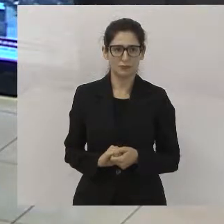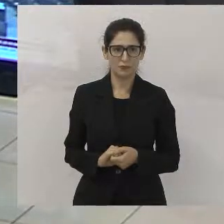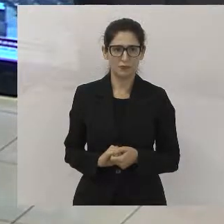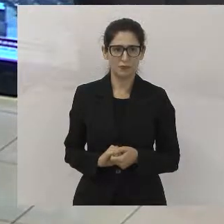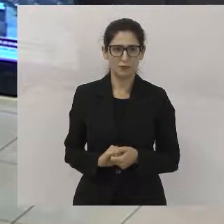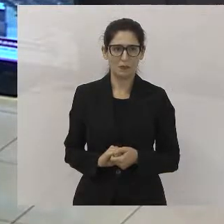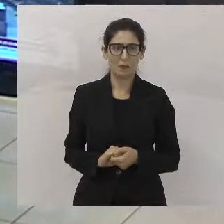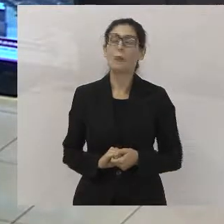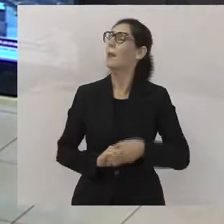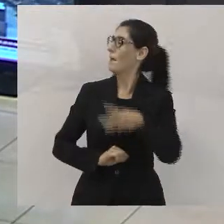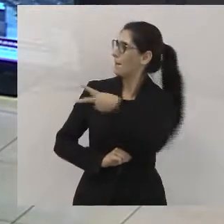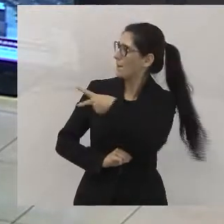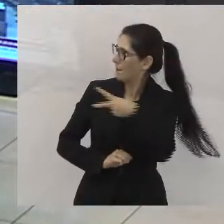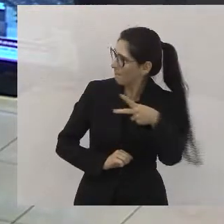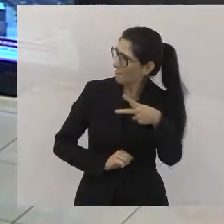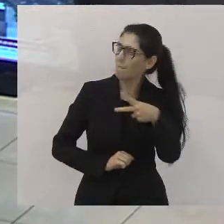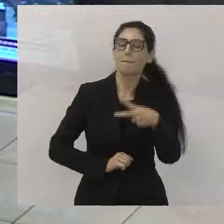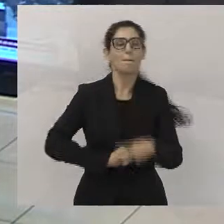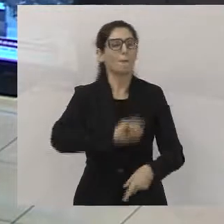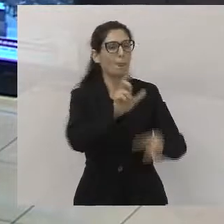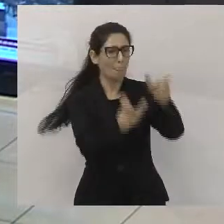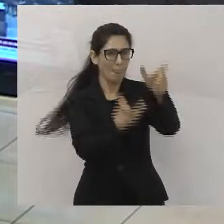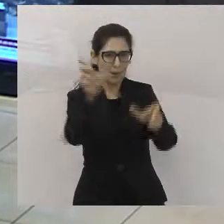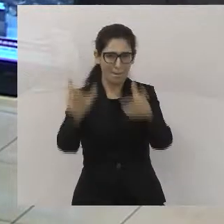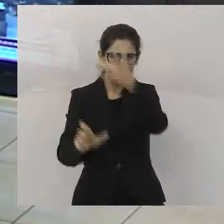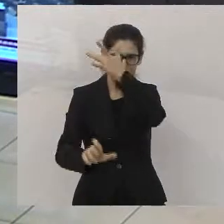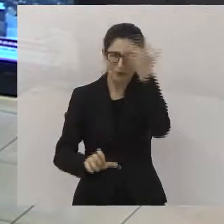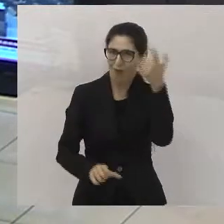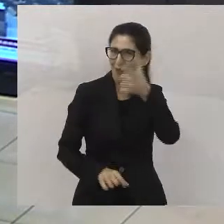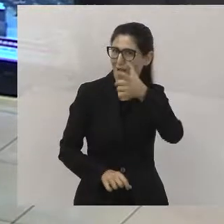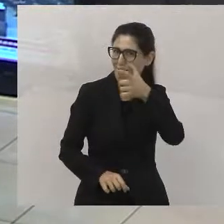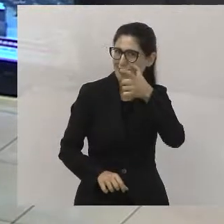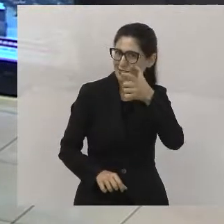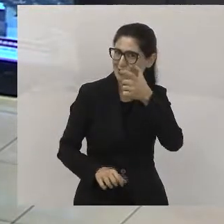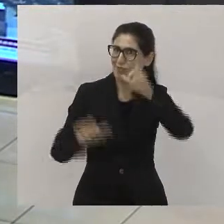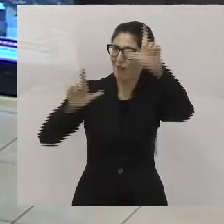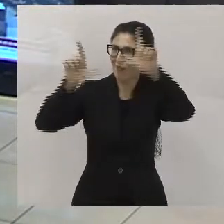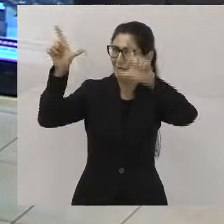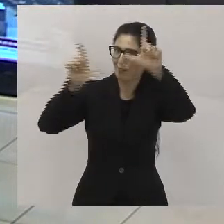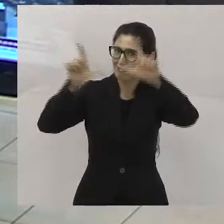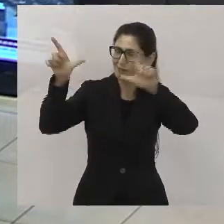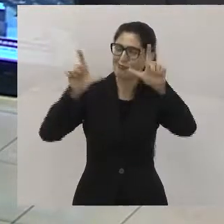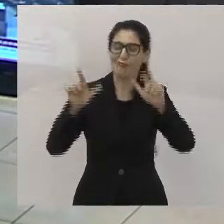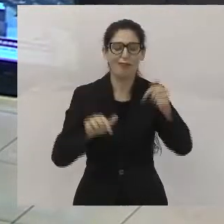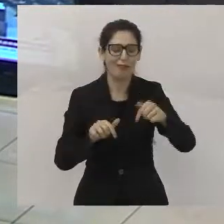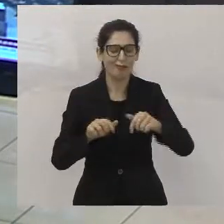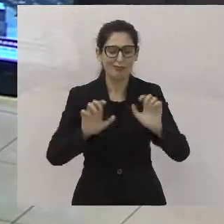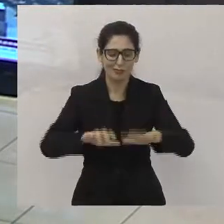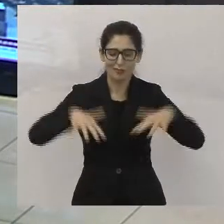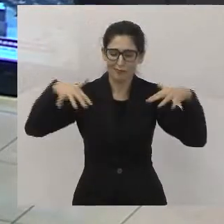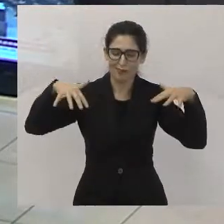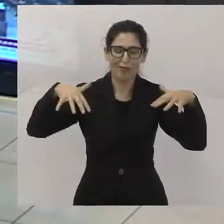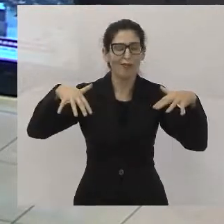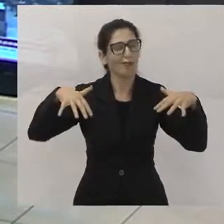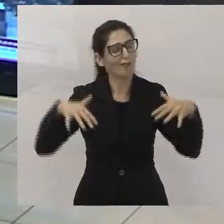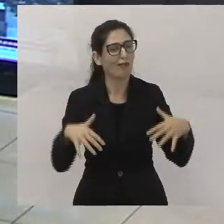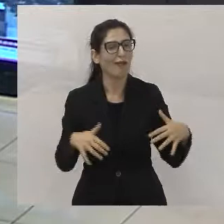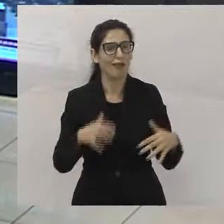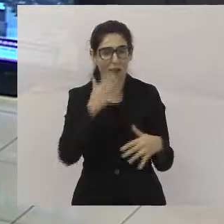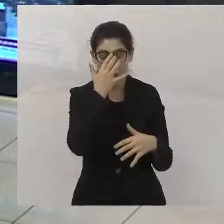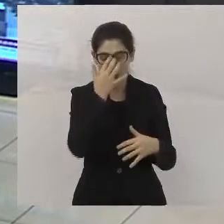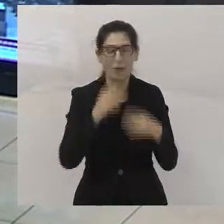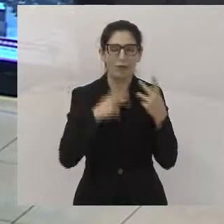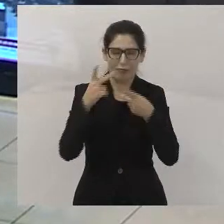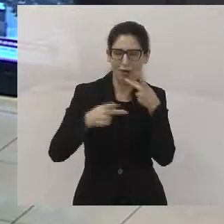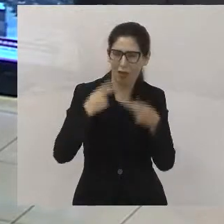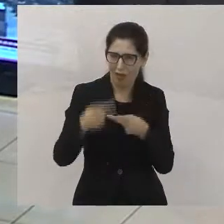senhor presidente senhoras e senhores que nos assiste através da tv e aqui do plenário agora gostaria também de falar